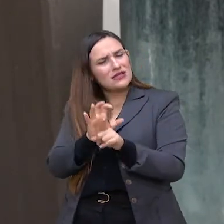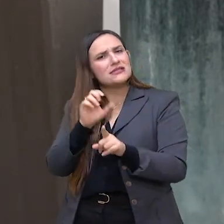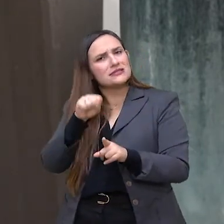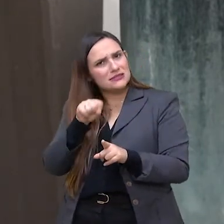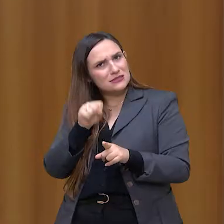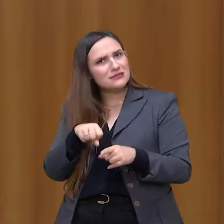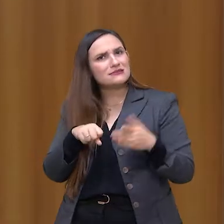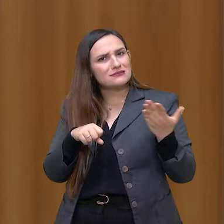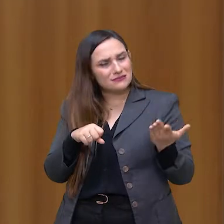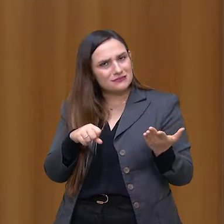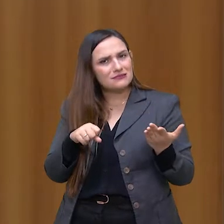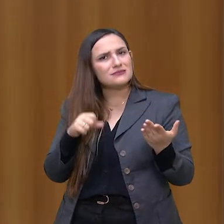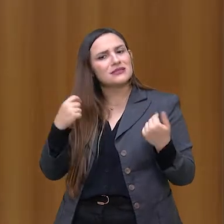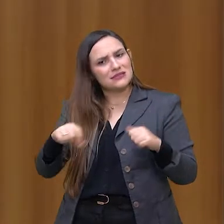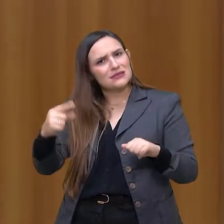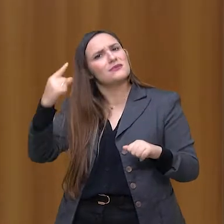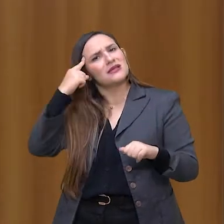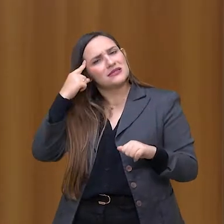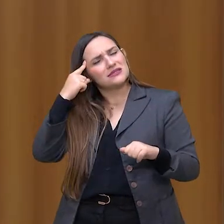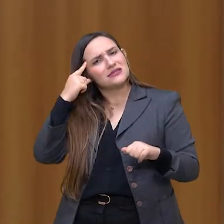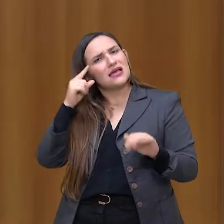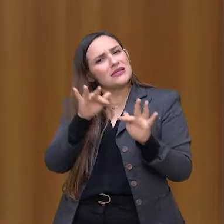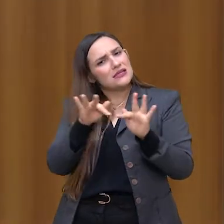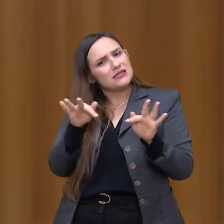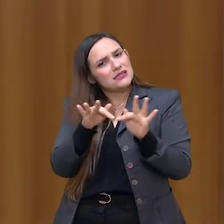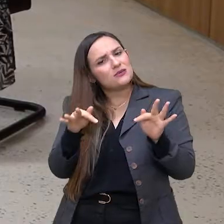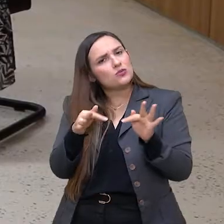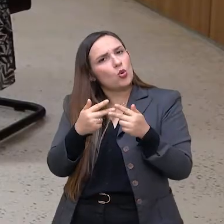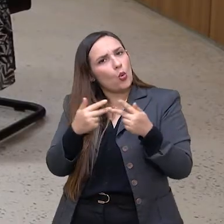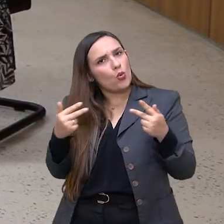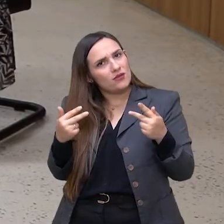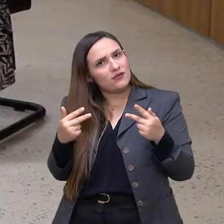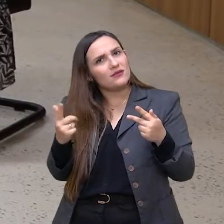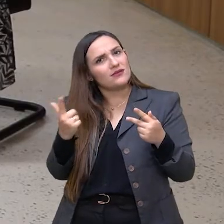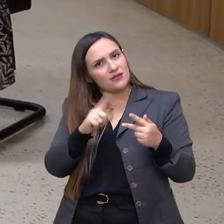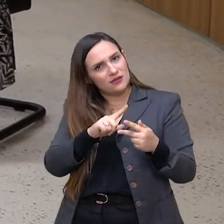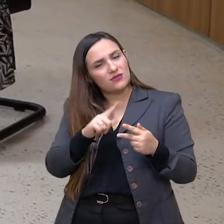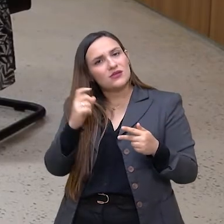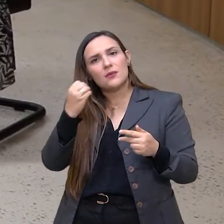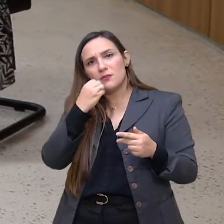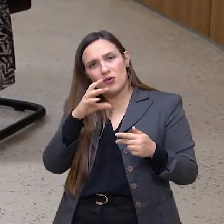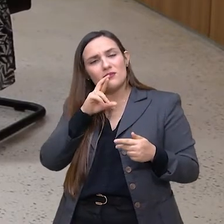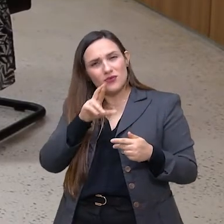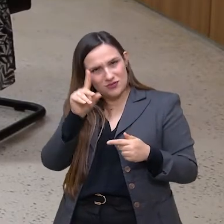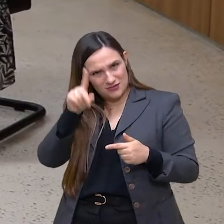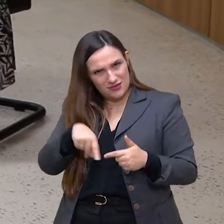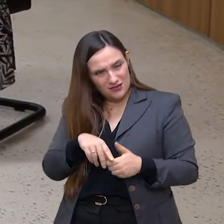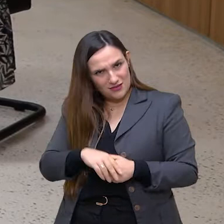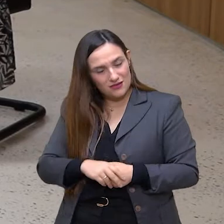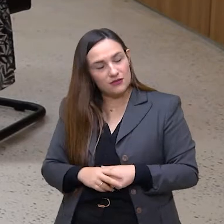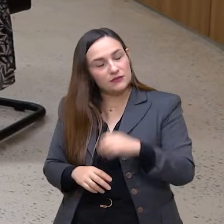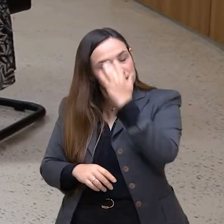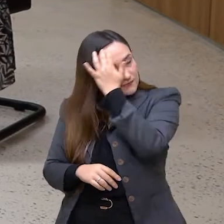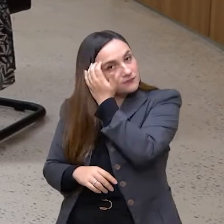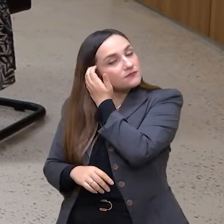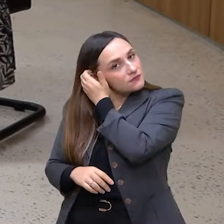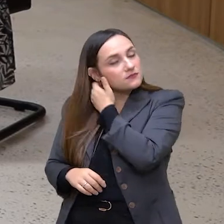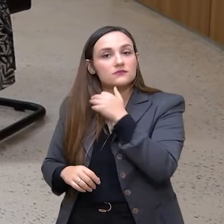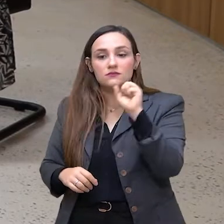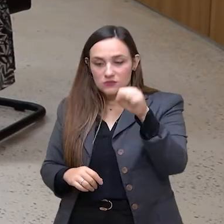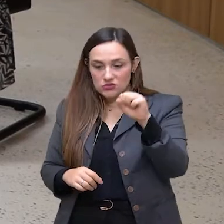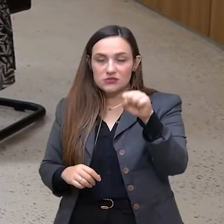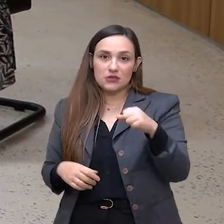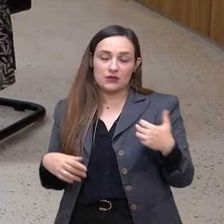impacto mesmo, né, doutora? É isso mesmo que deve ser feito. São passos simples, mas que vão dar grandes resultados. É isso, é esse o pensamento.